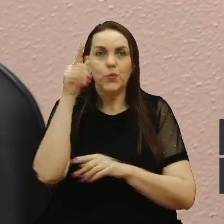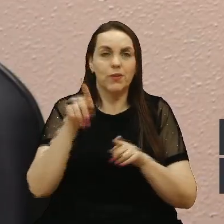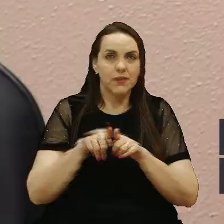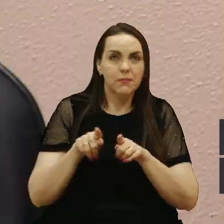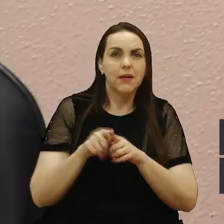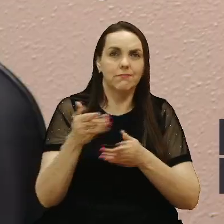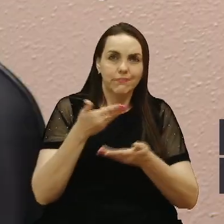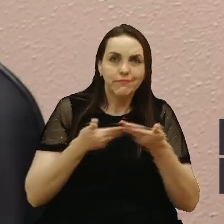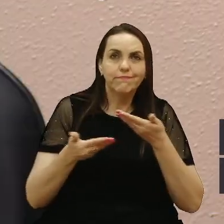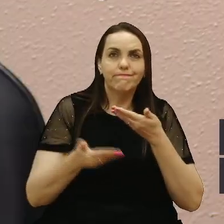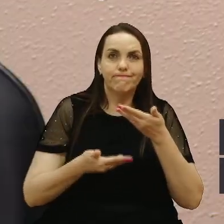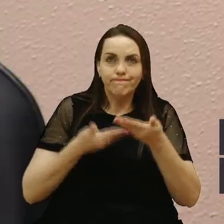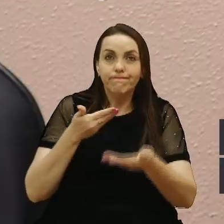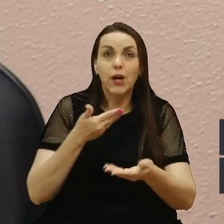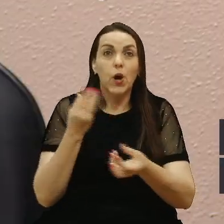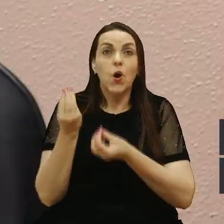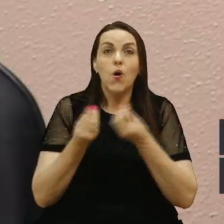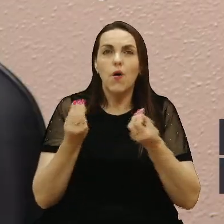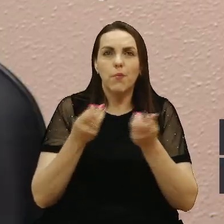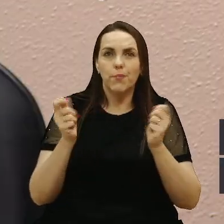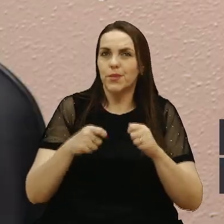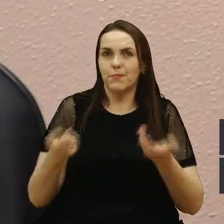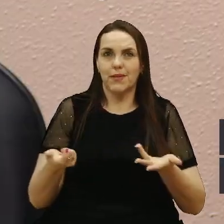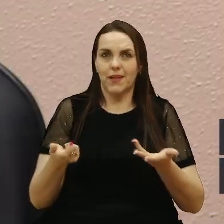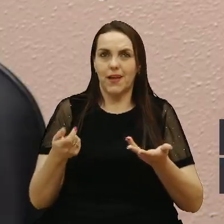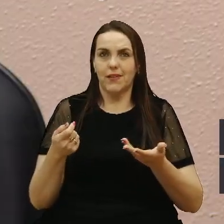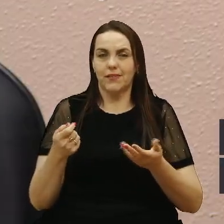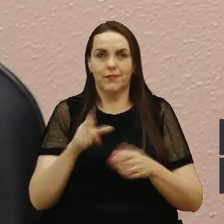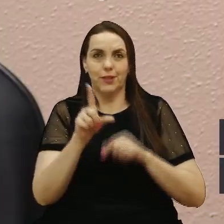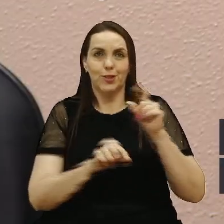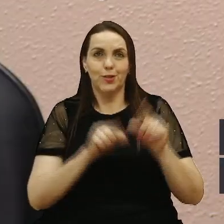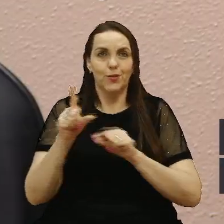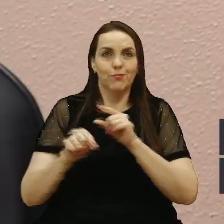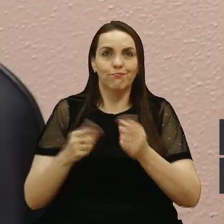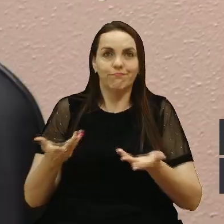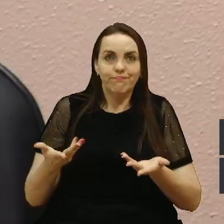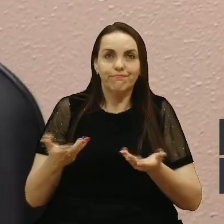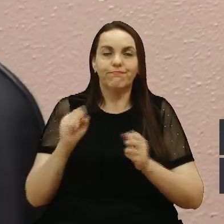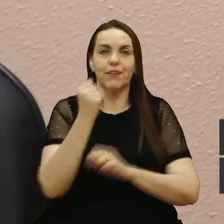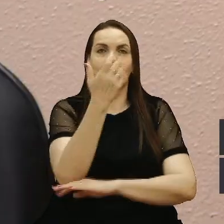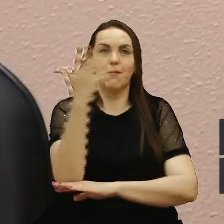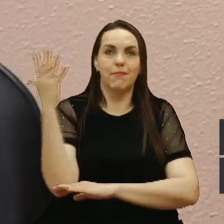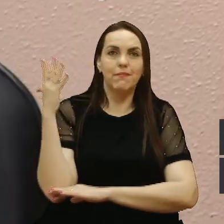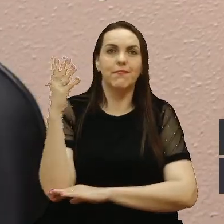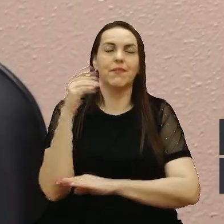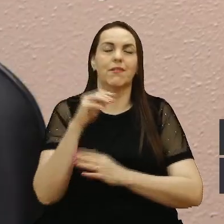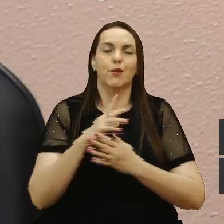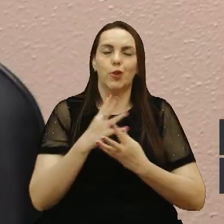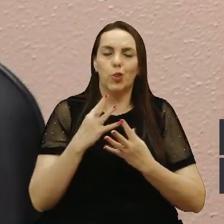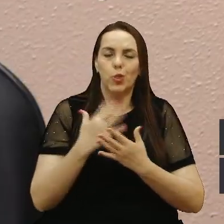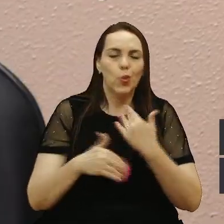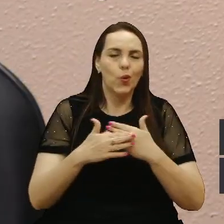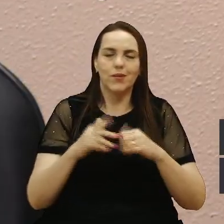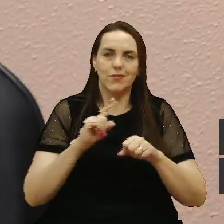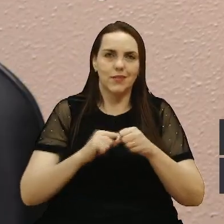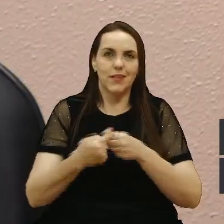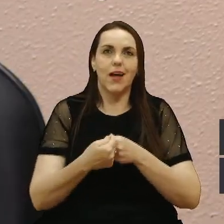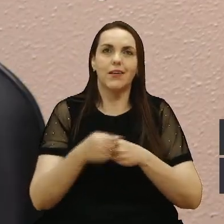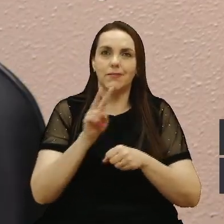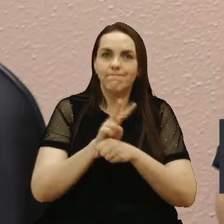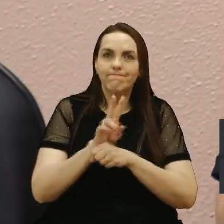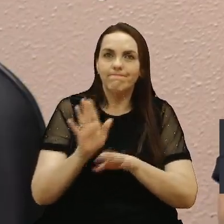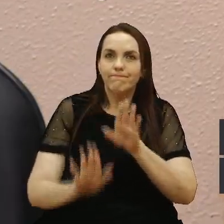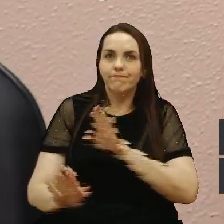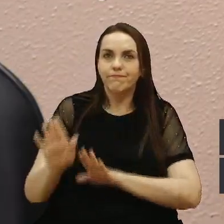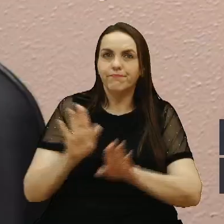como fazer, né, como podemos encontrar alternativas para que o meio ambiente, para que as árvores, para que a nossa cidade seja preservada, porque quando a